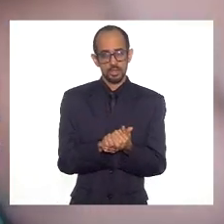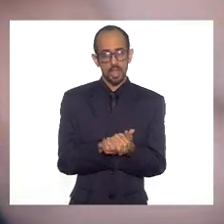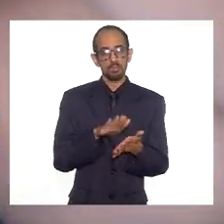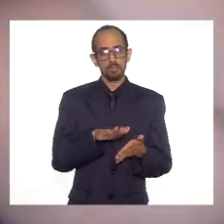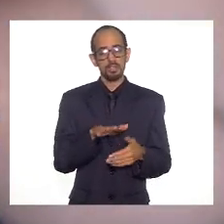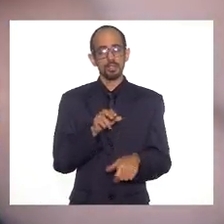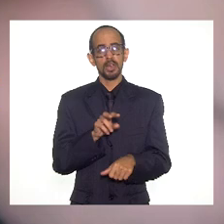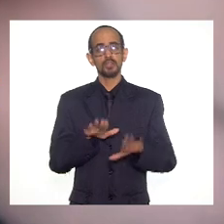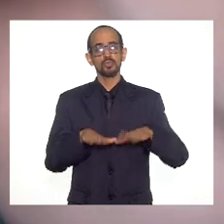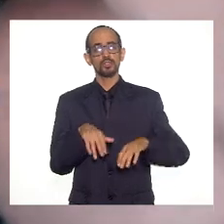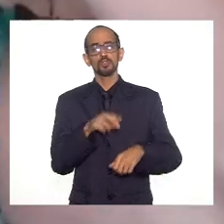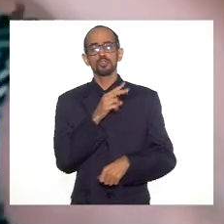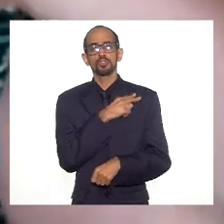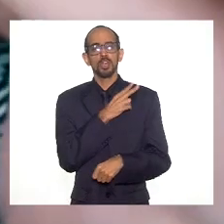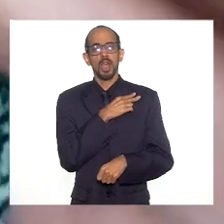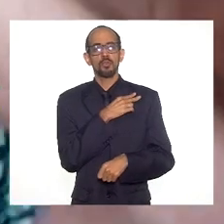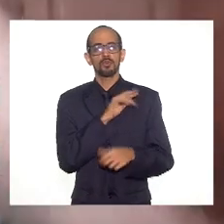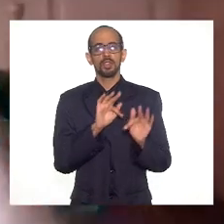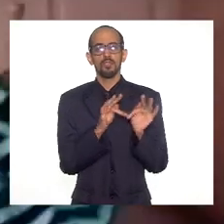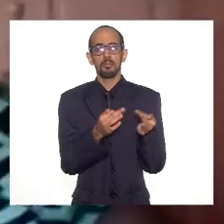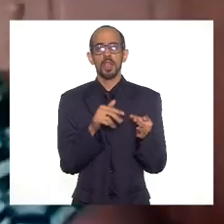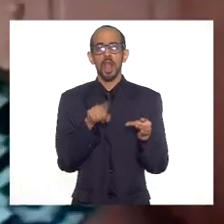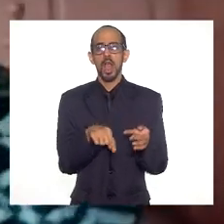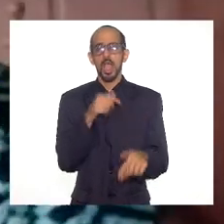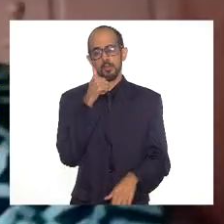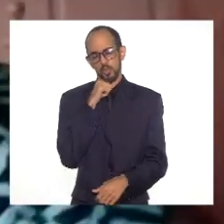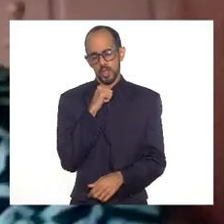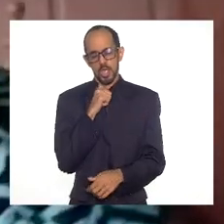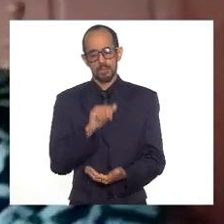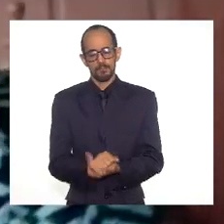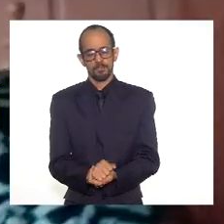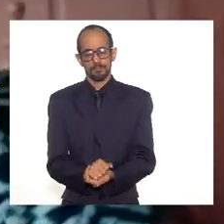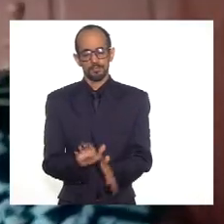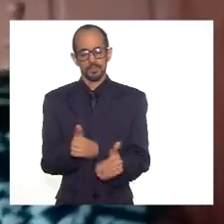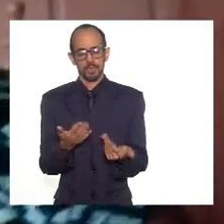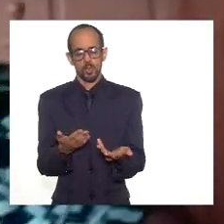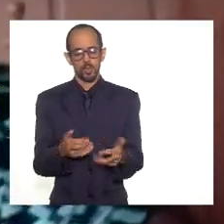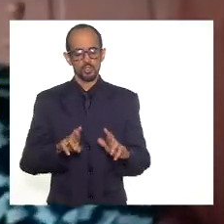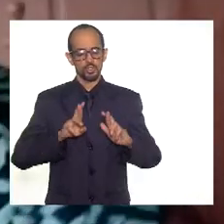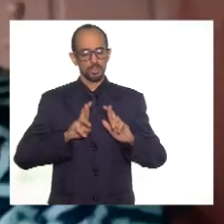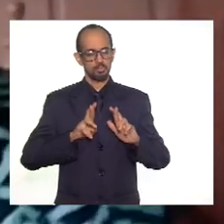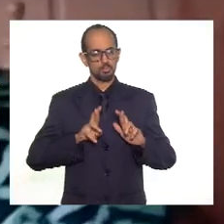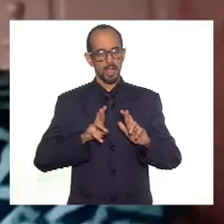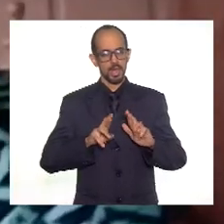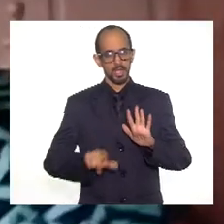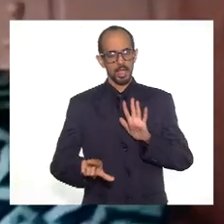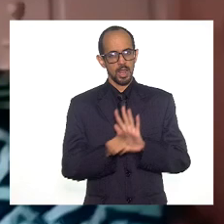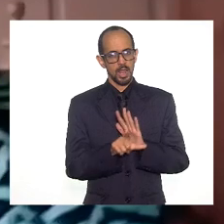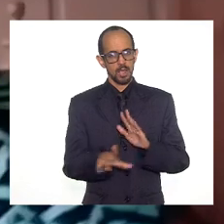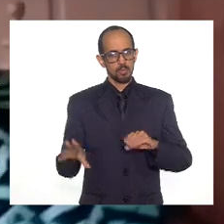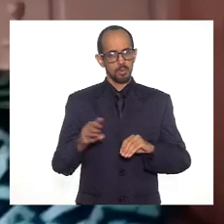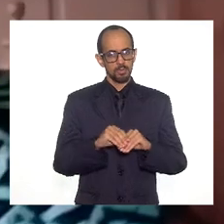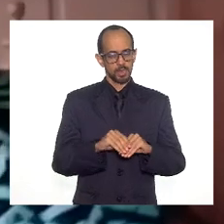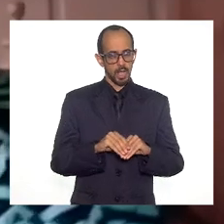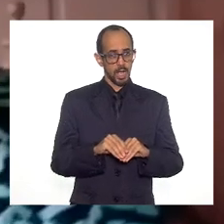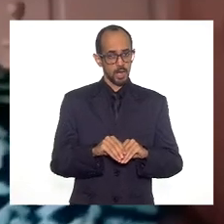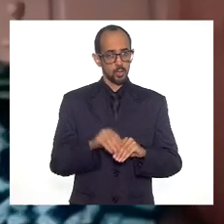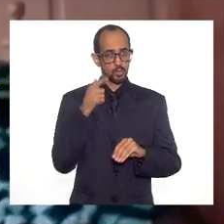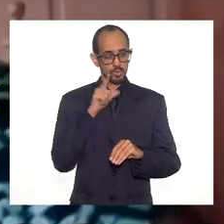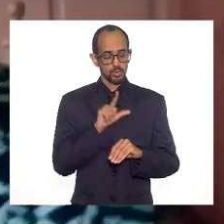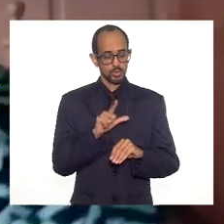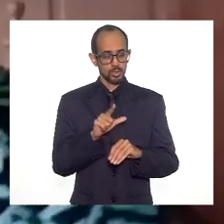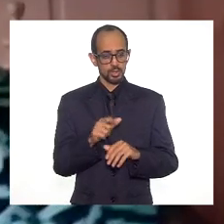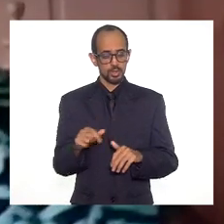por mulheres. Então, a insistência de que, né, e a gente espera que a lei complementar possa suprir essa dinâmica, né?